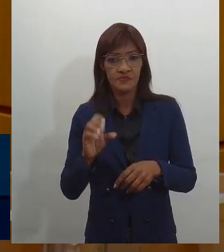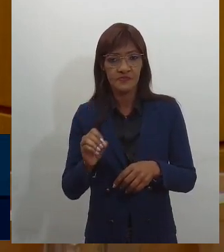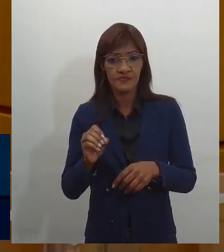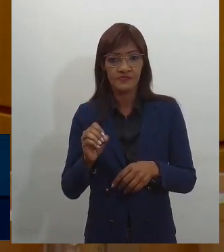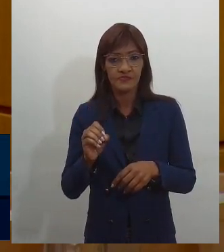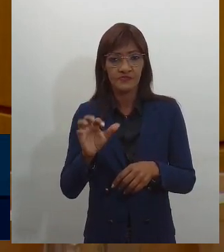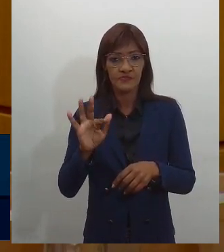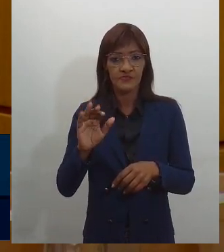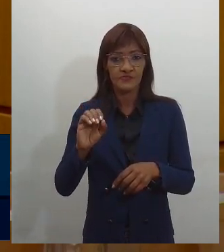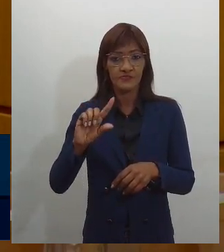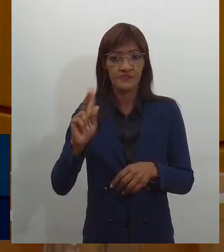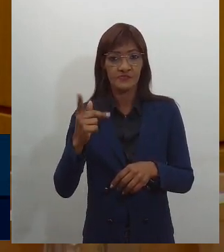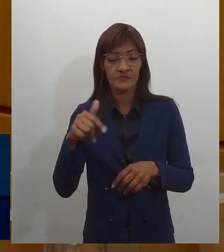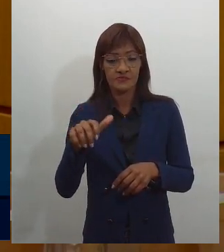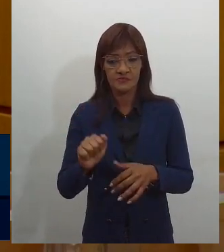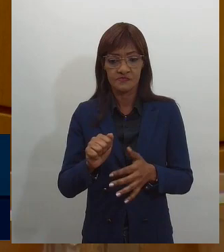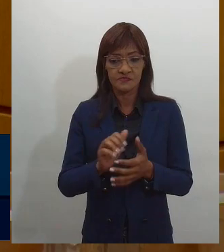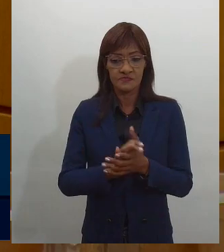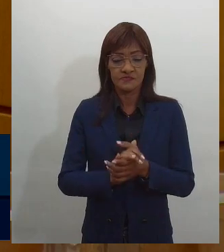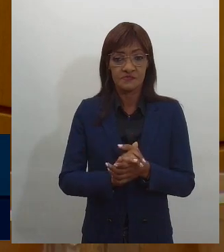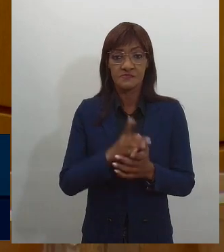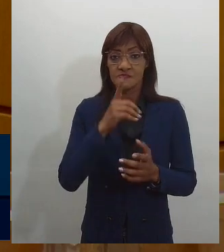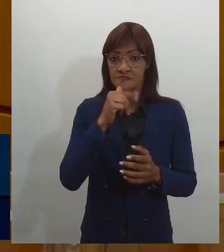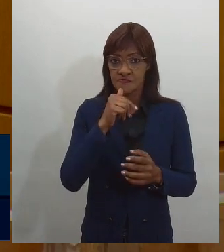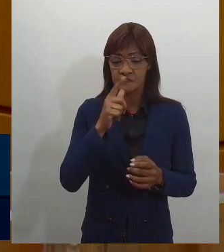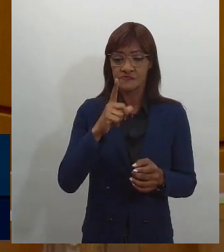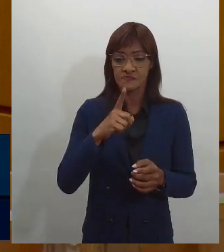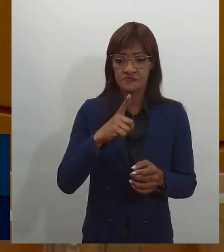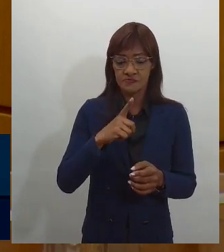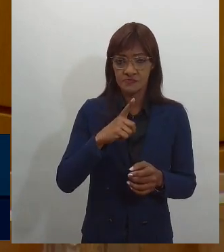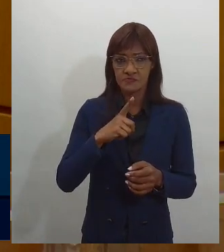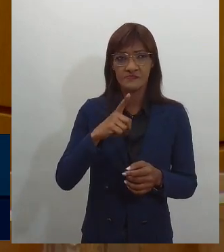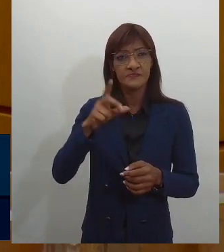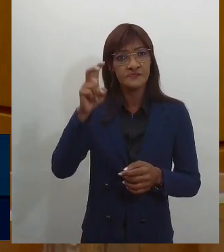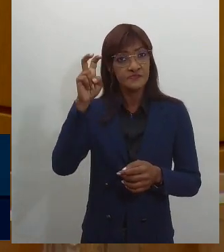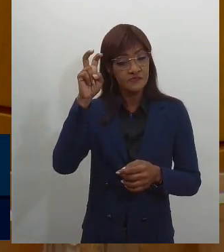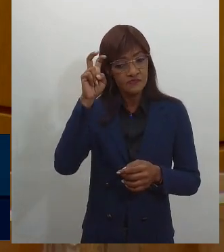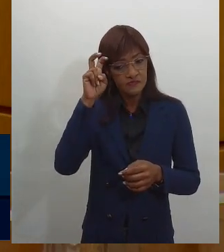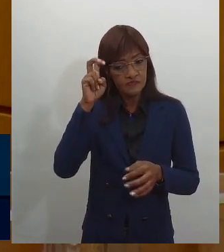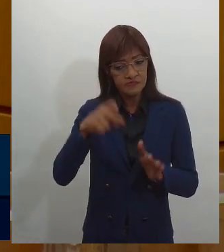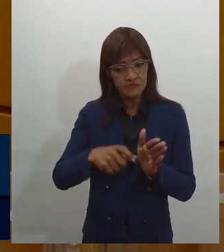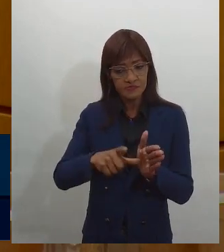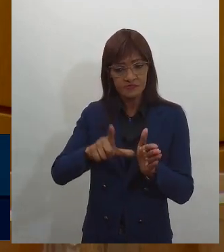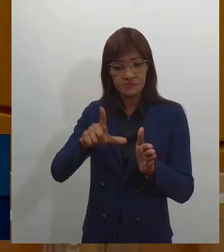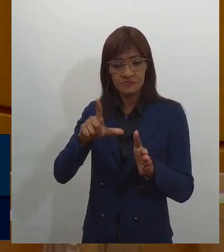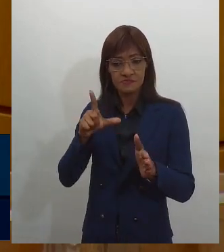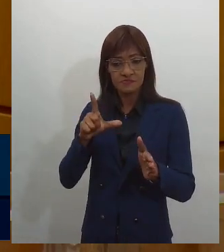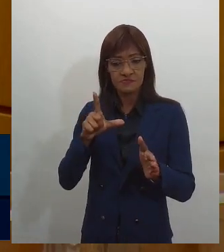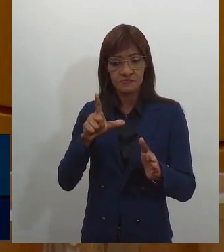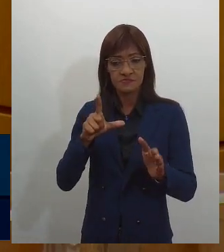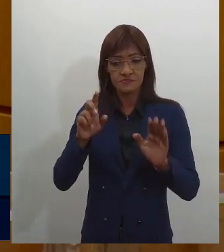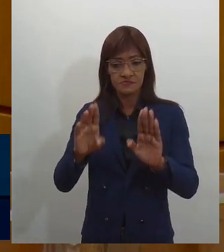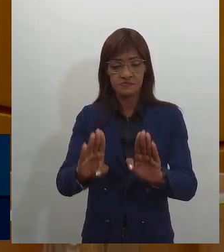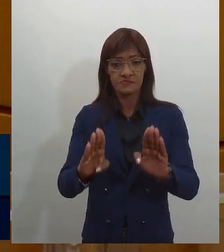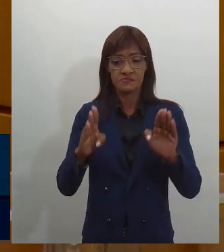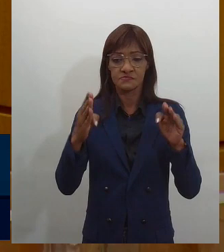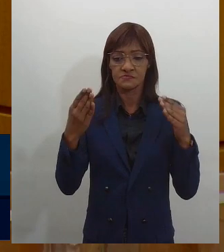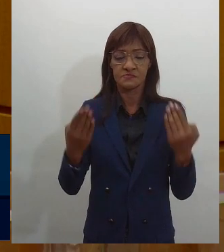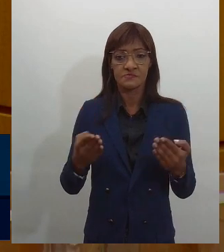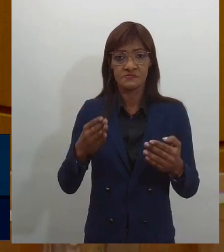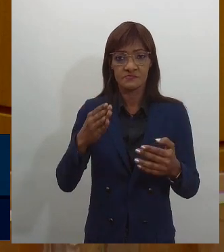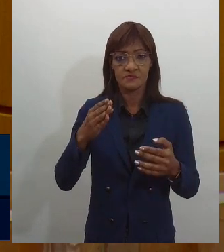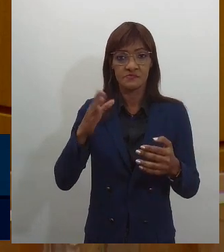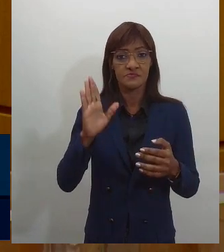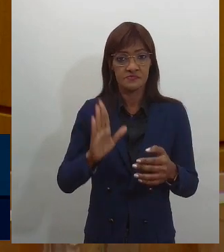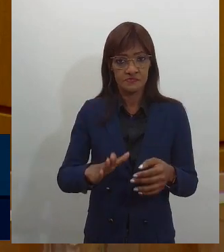tivemos água na quinta-feira antes da festa da vaquejada